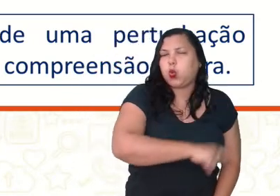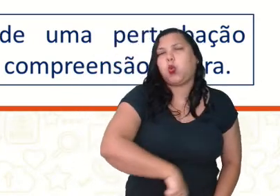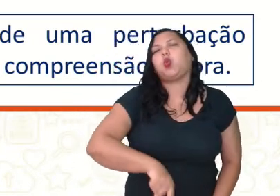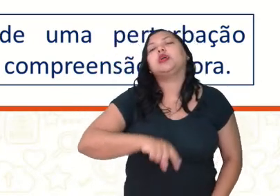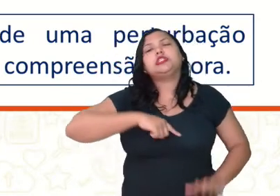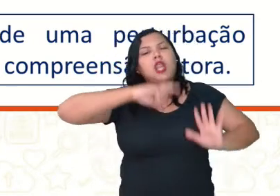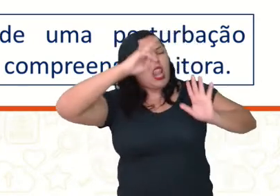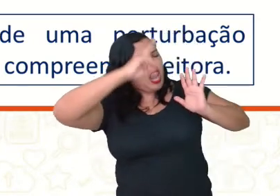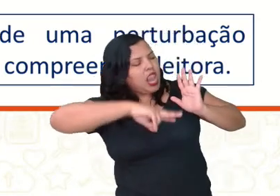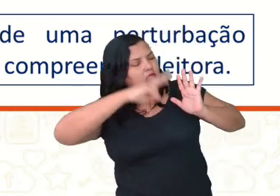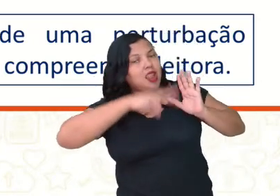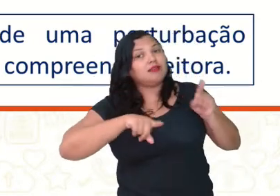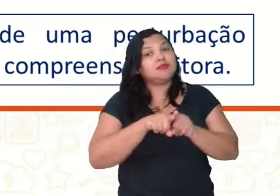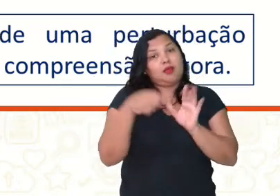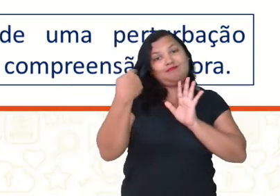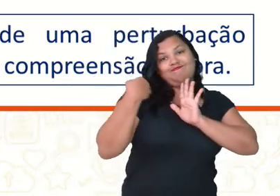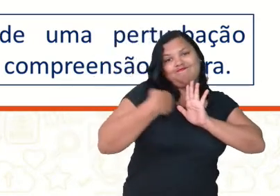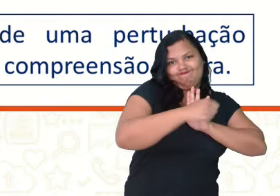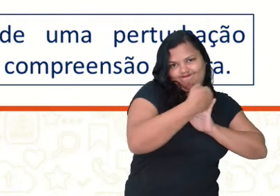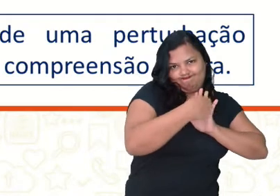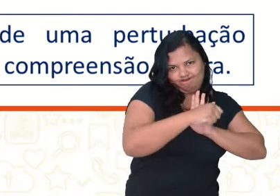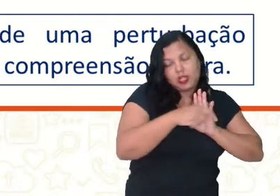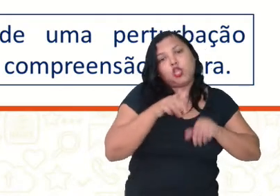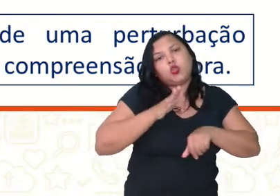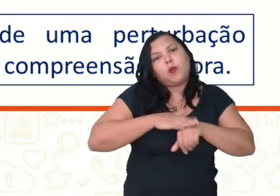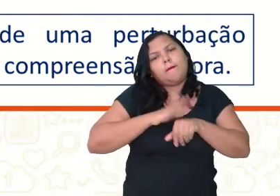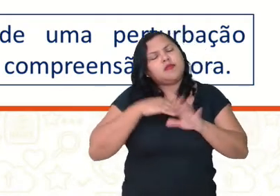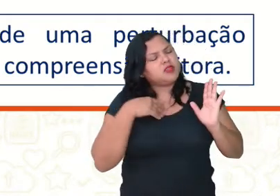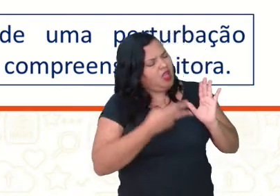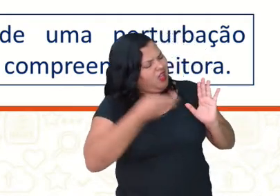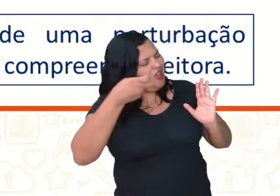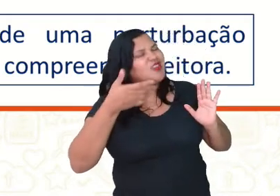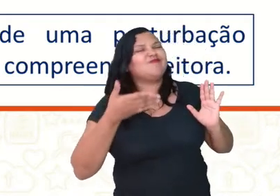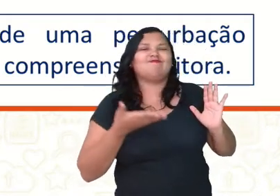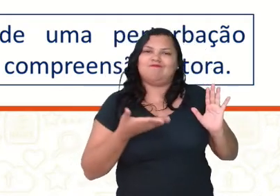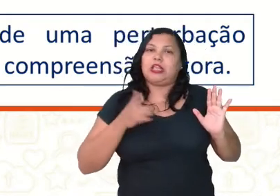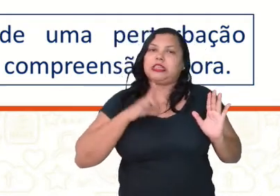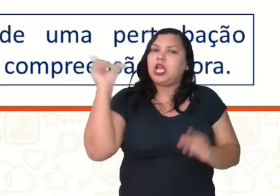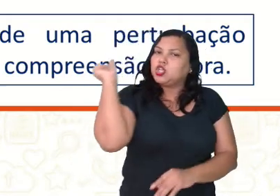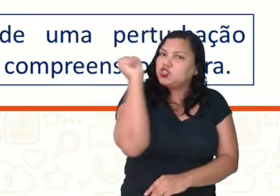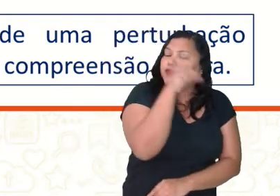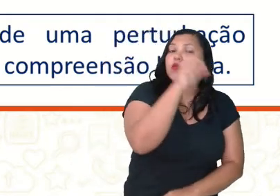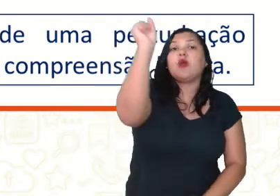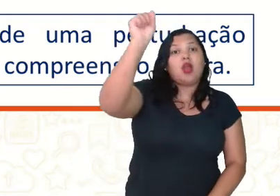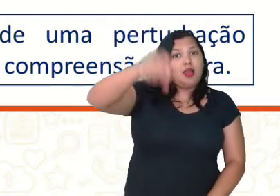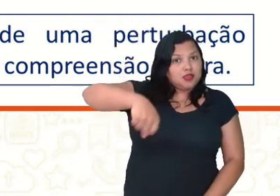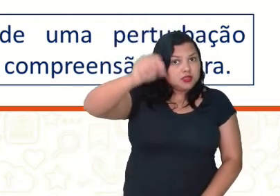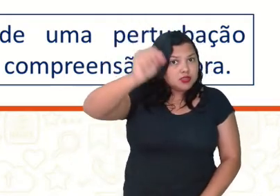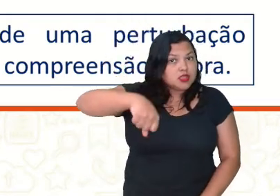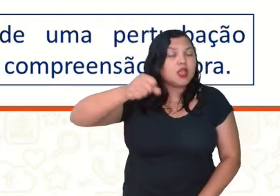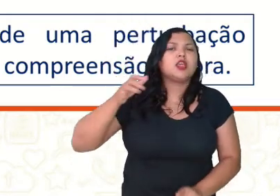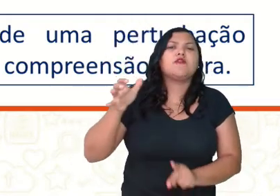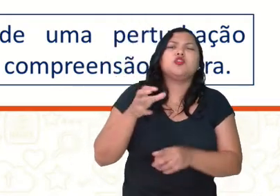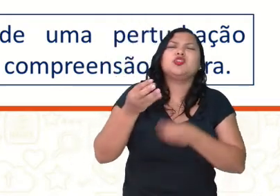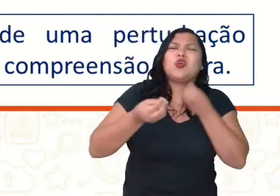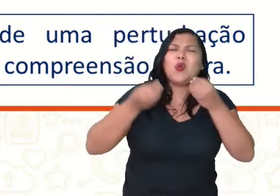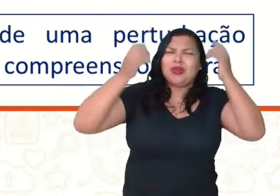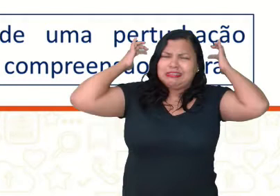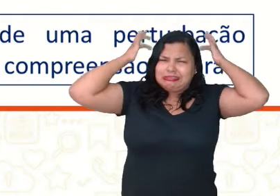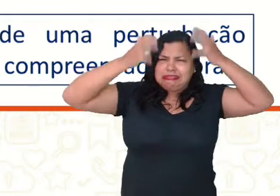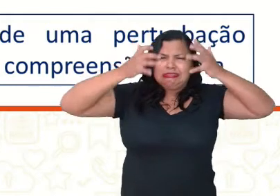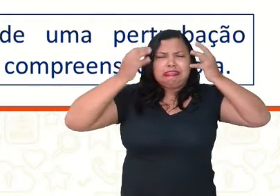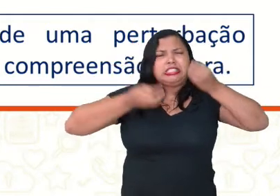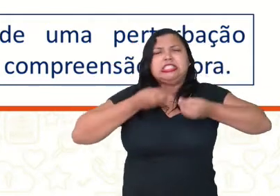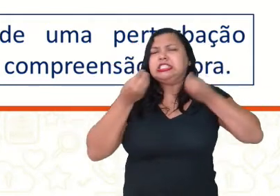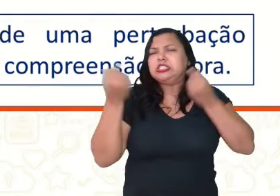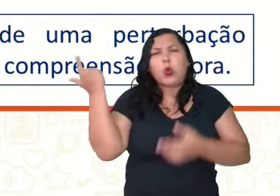competências leitora e na parte escrita, na questão ortográfica. Então, são dificuldades que resultam numa perturbação